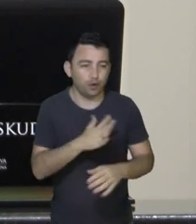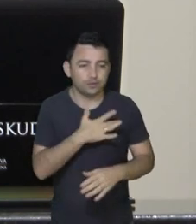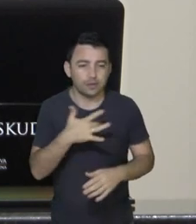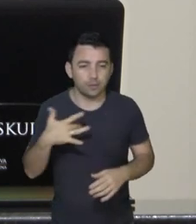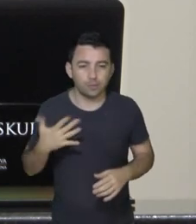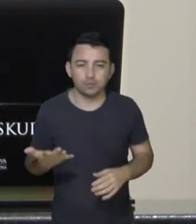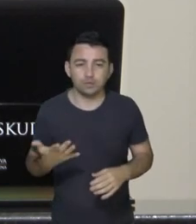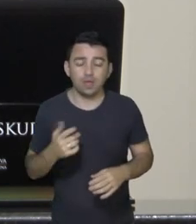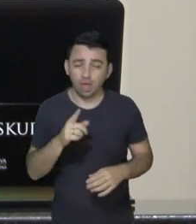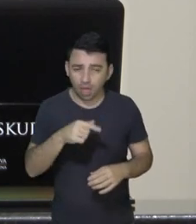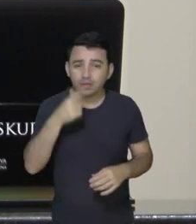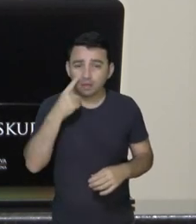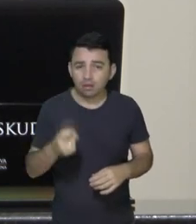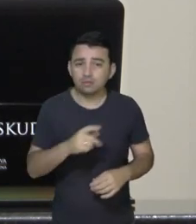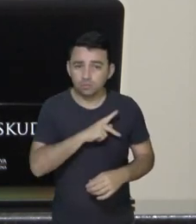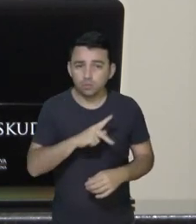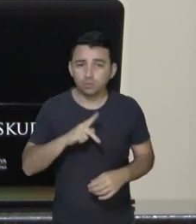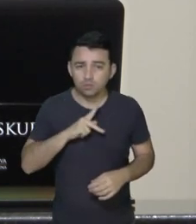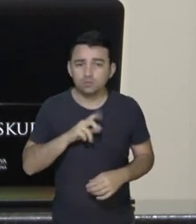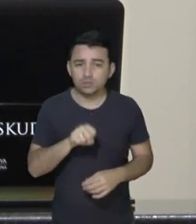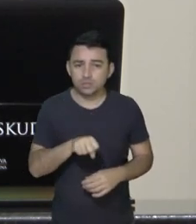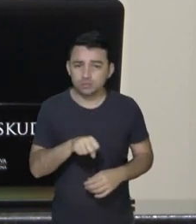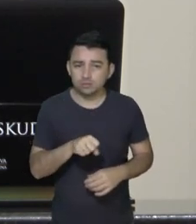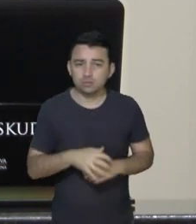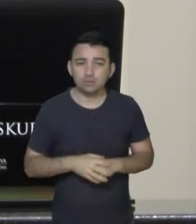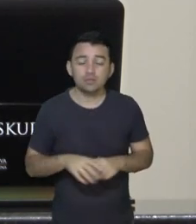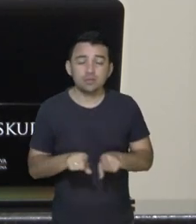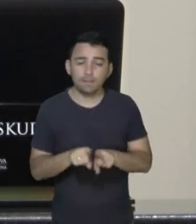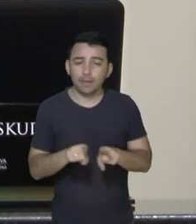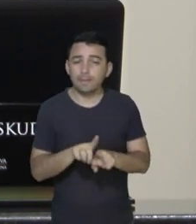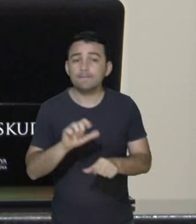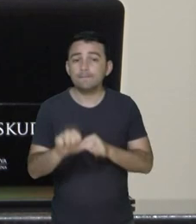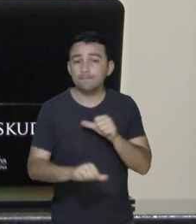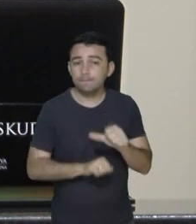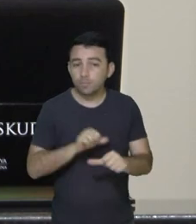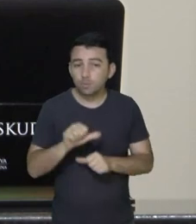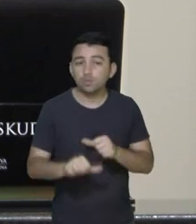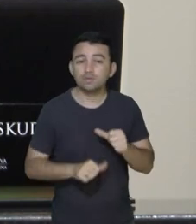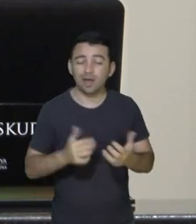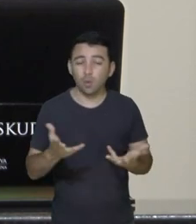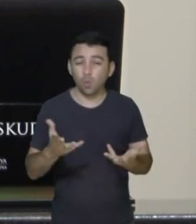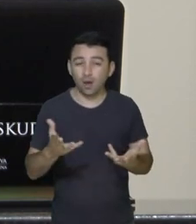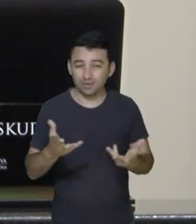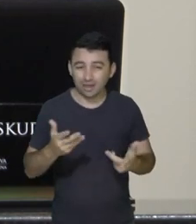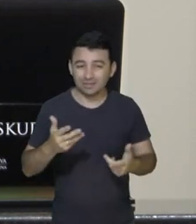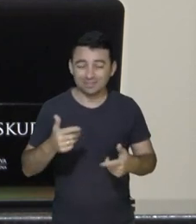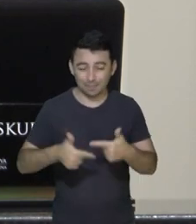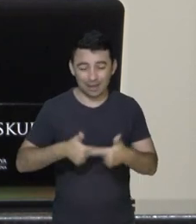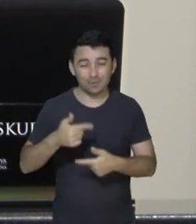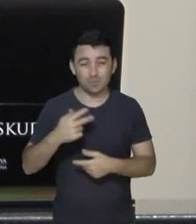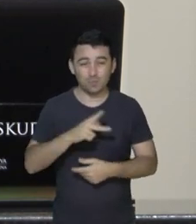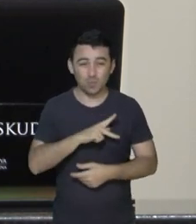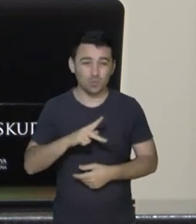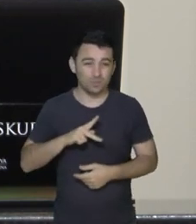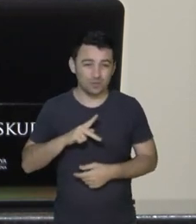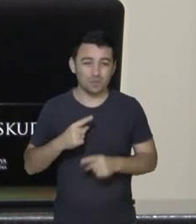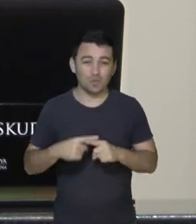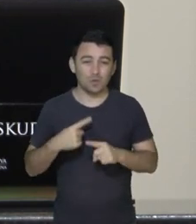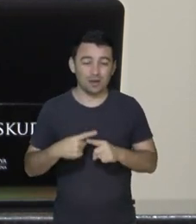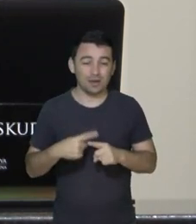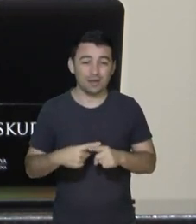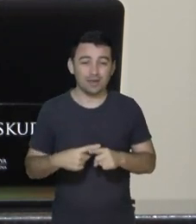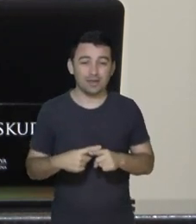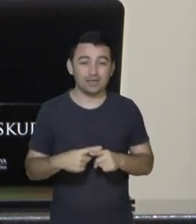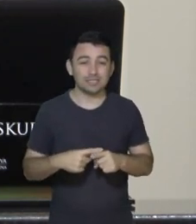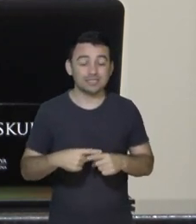é do interesse público e muda muito a qualidade do serviço público, porque muda muito